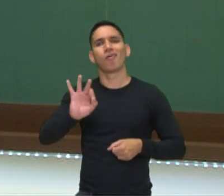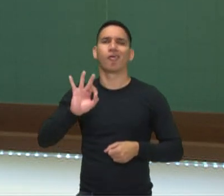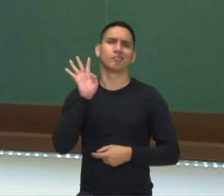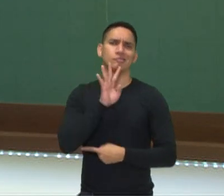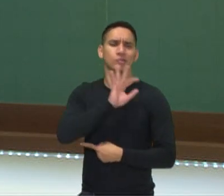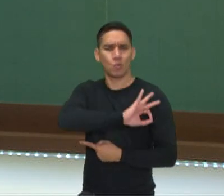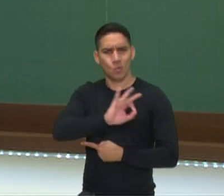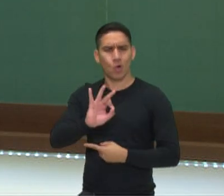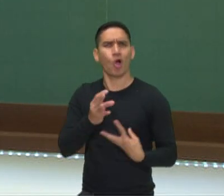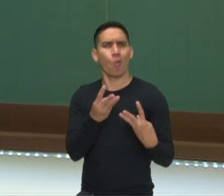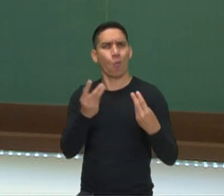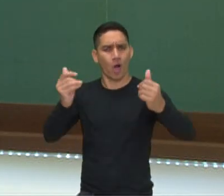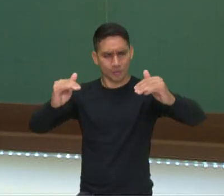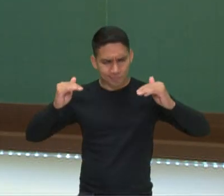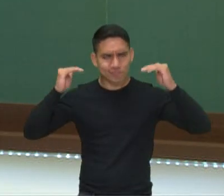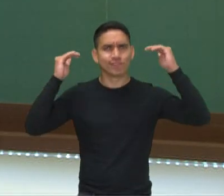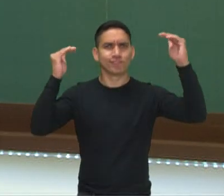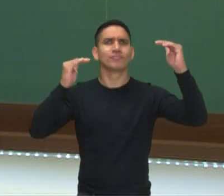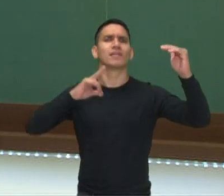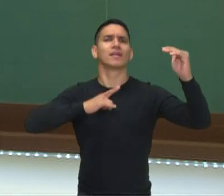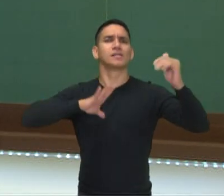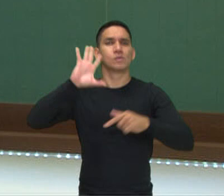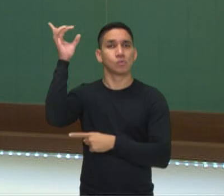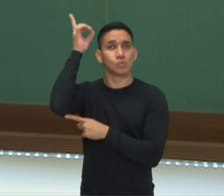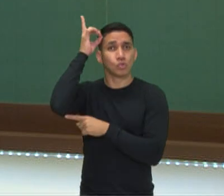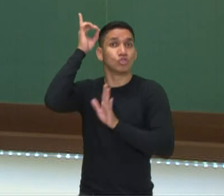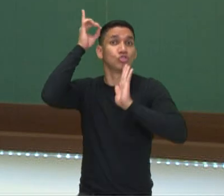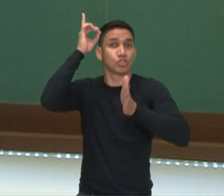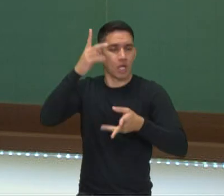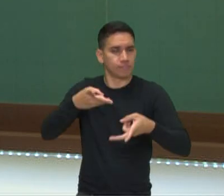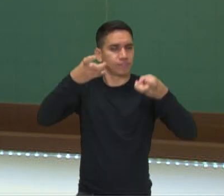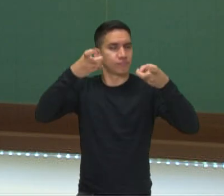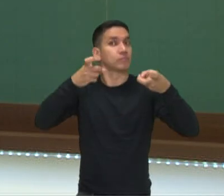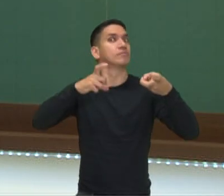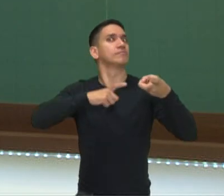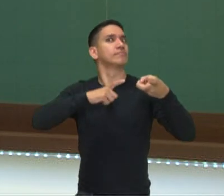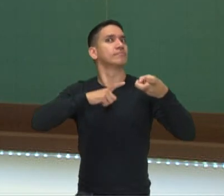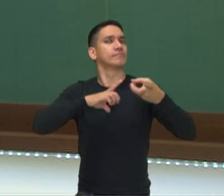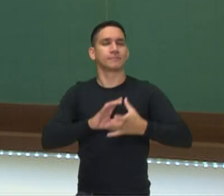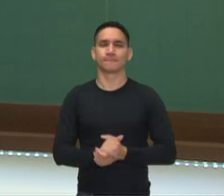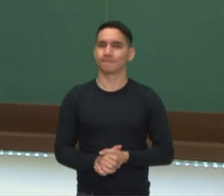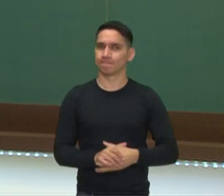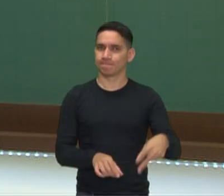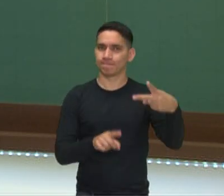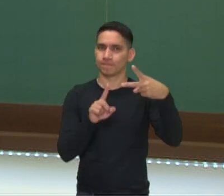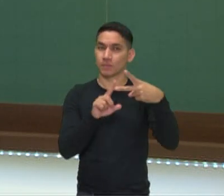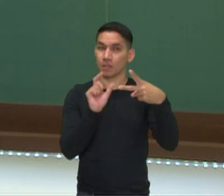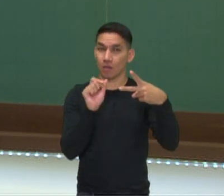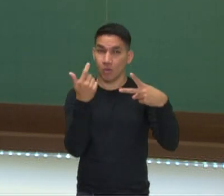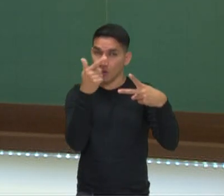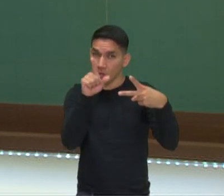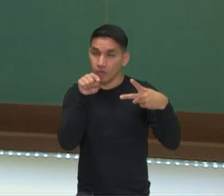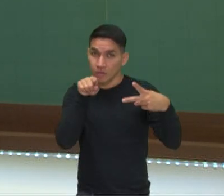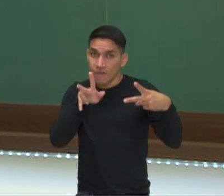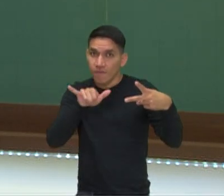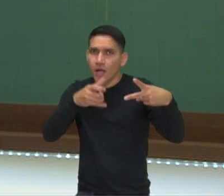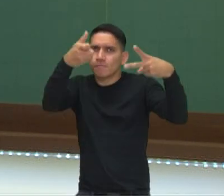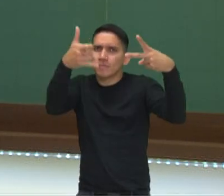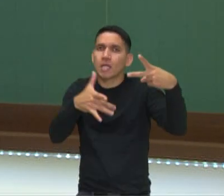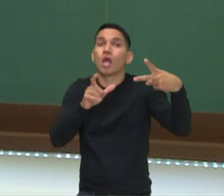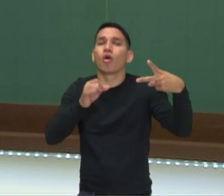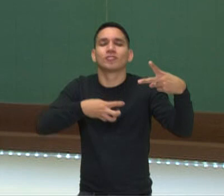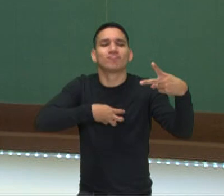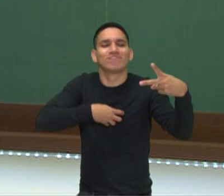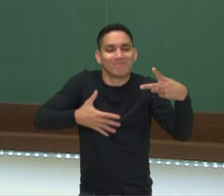muito competente, então um talento que você já percebe que você tem. Depois, você vai dizer aquilo que te